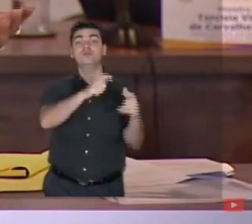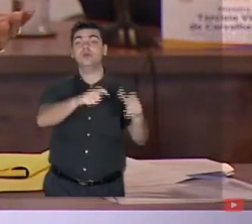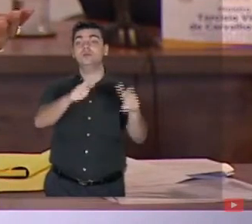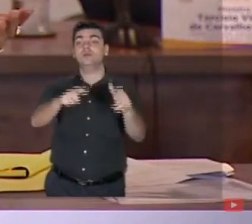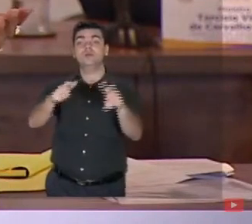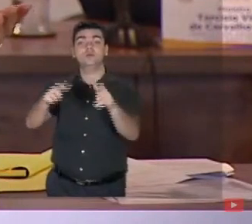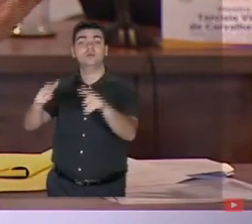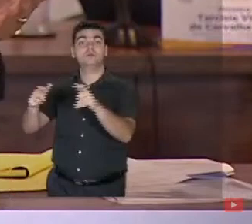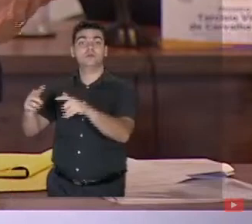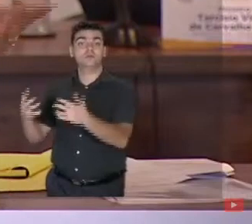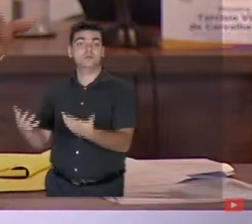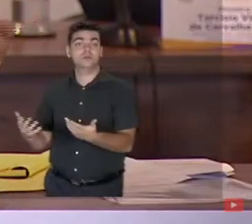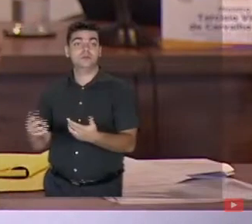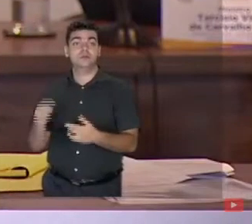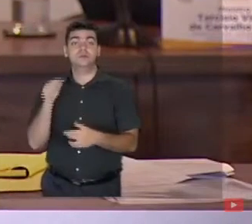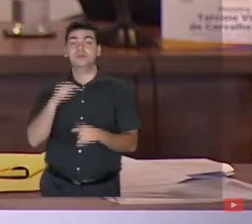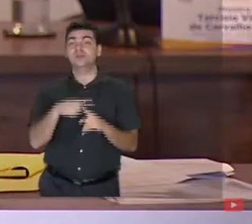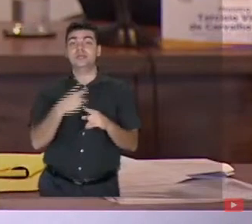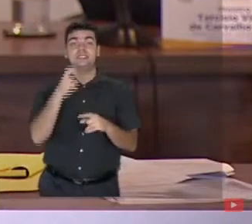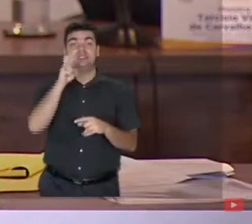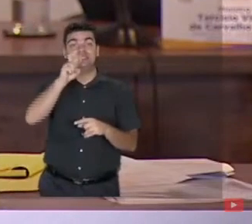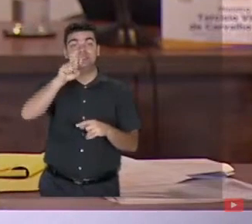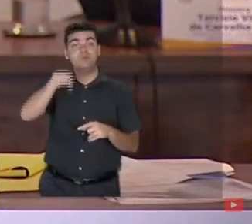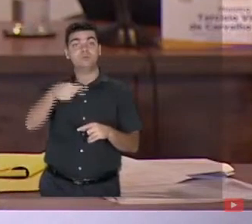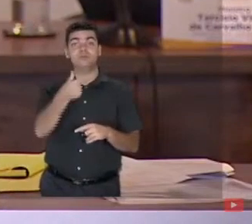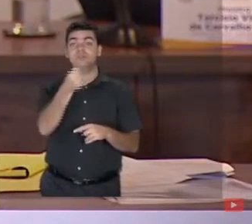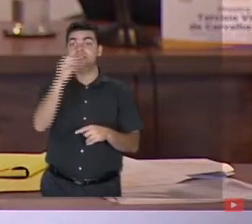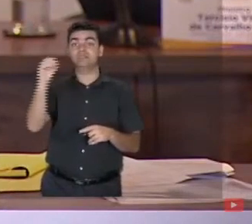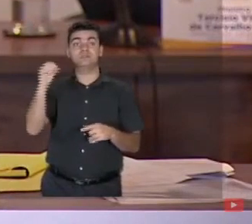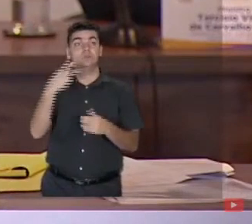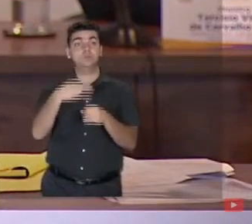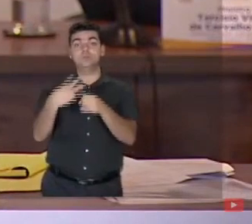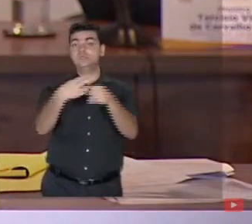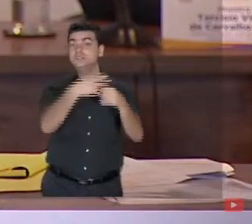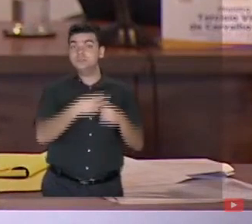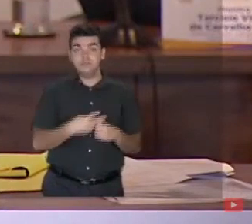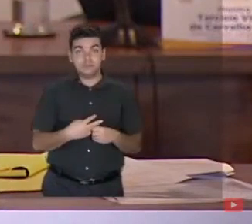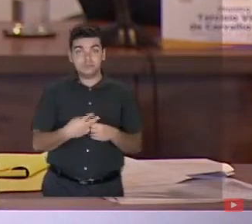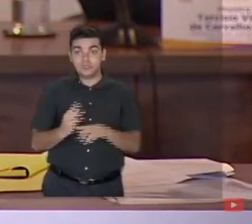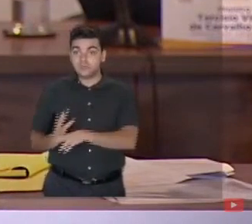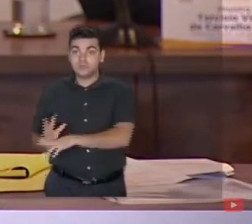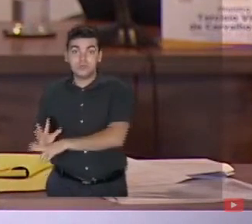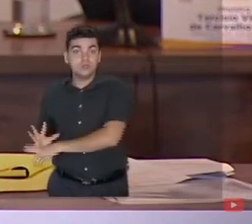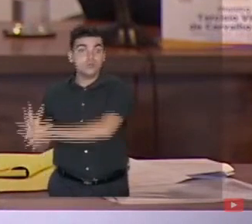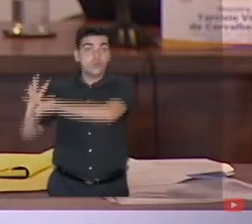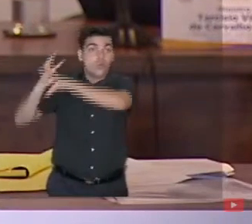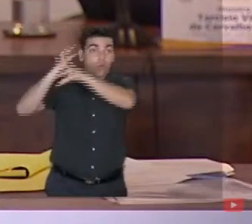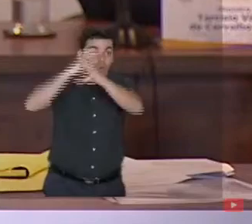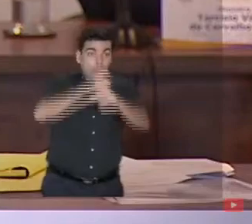que envolve 5.600 municípios, e divulgar o resultado.